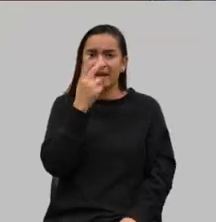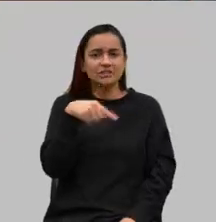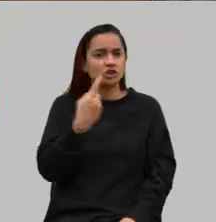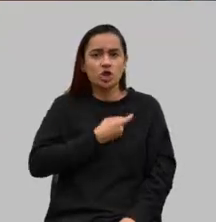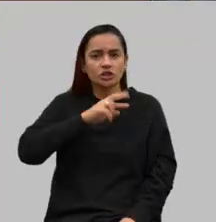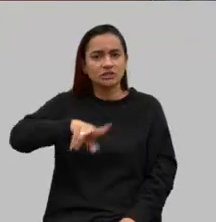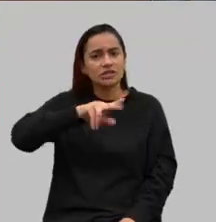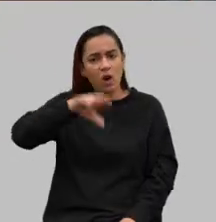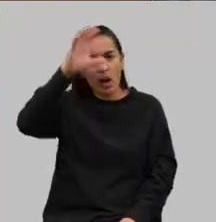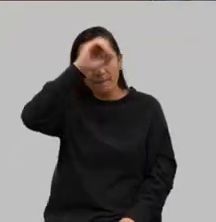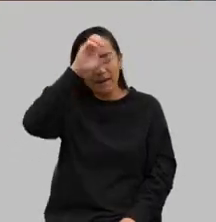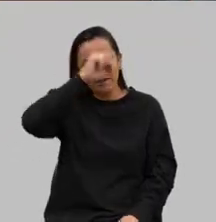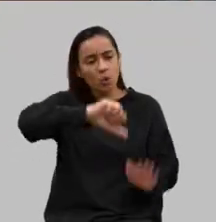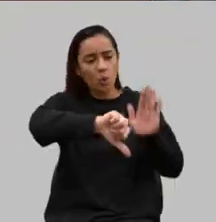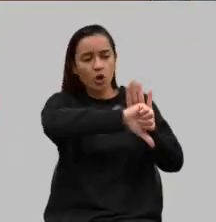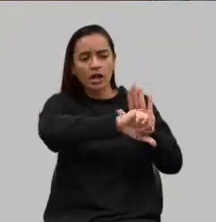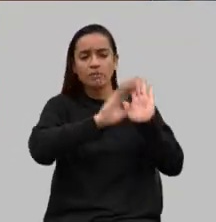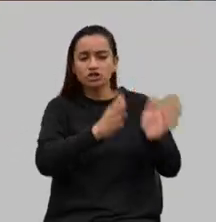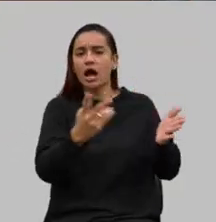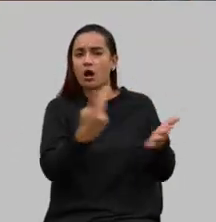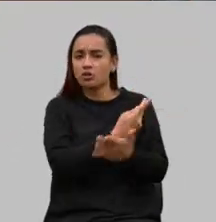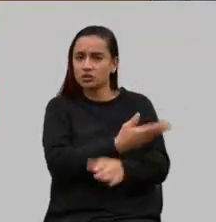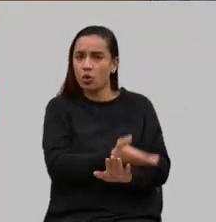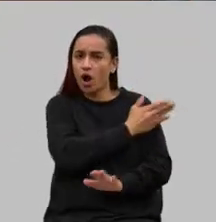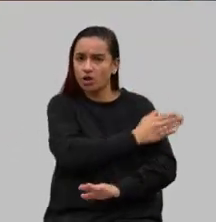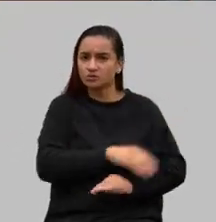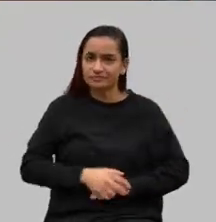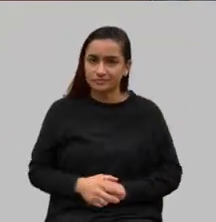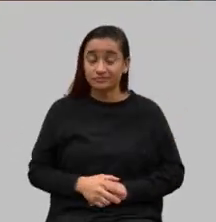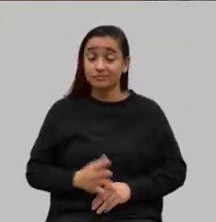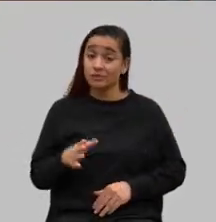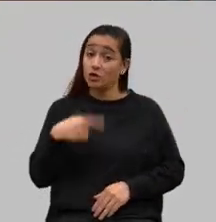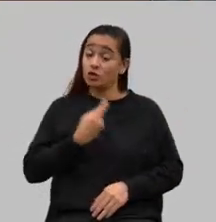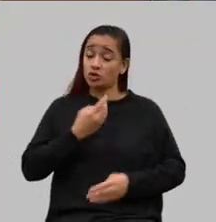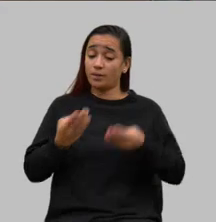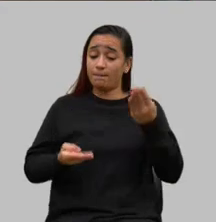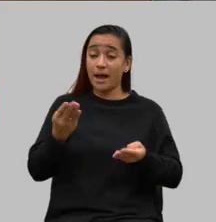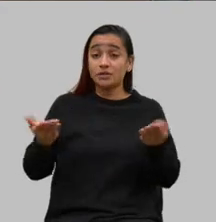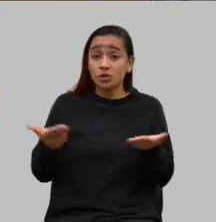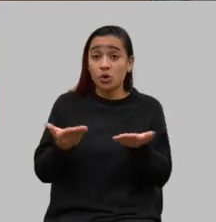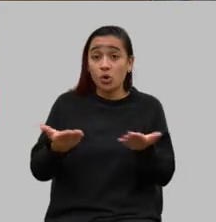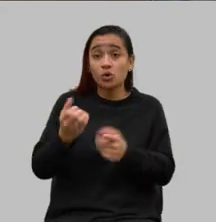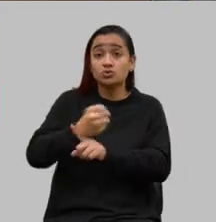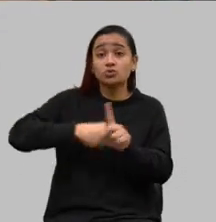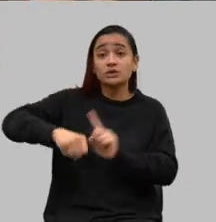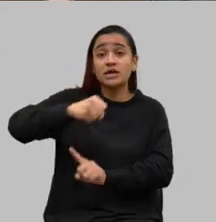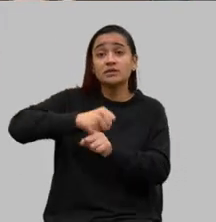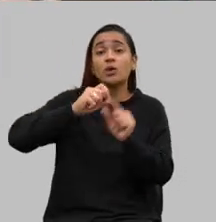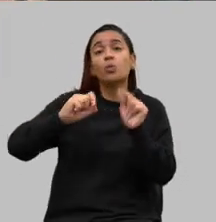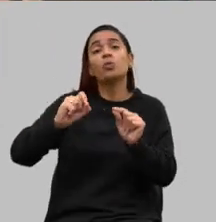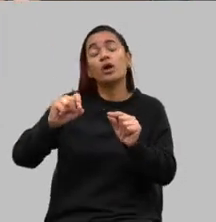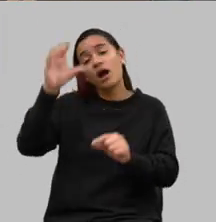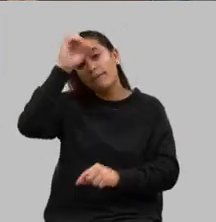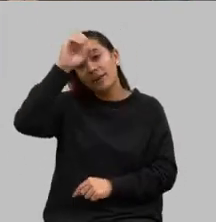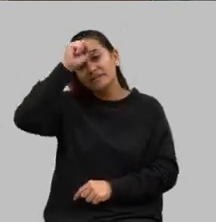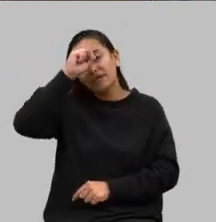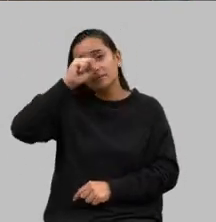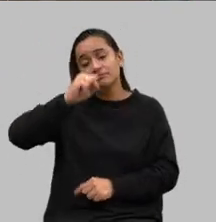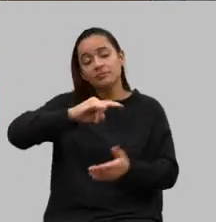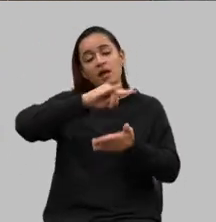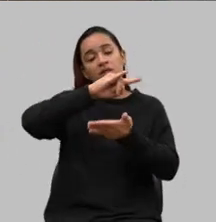os crimes praticados a o balanço que a gente tem para a sociedade hoje qual que foi o aprendizado termo de ajuste de